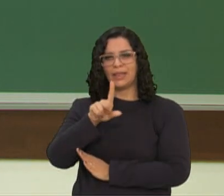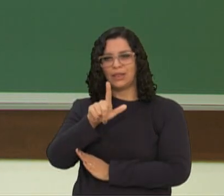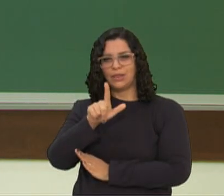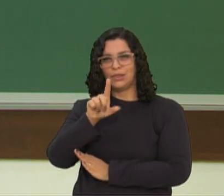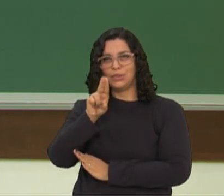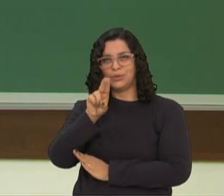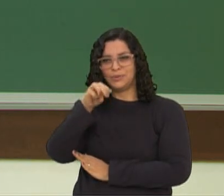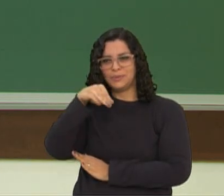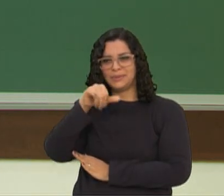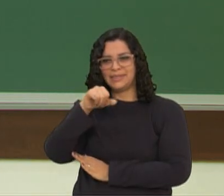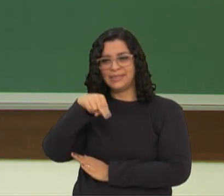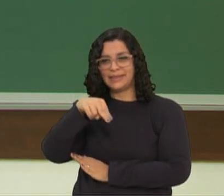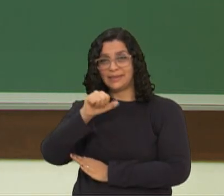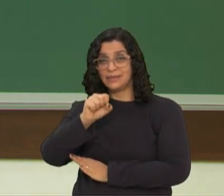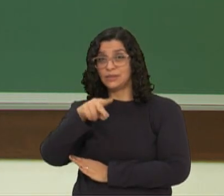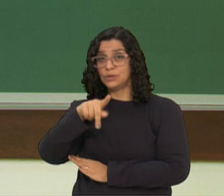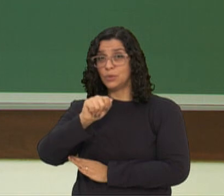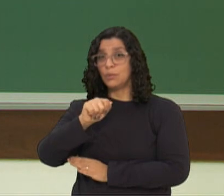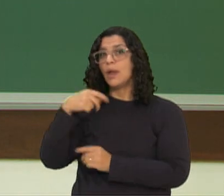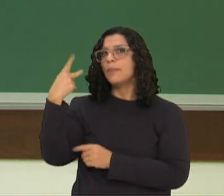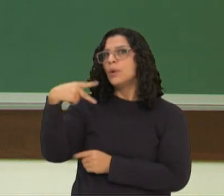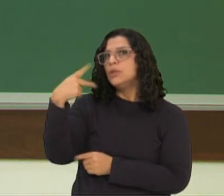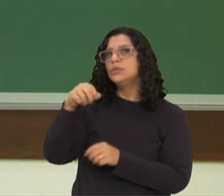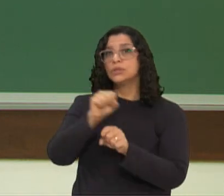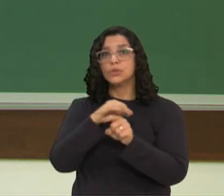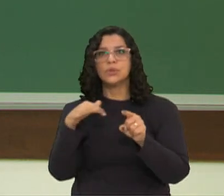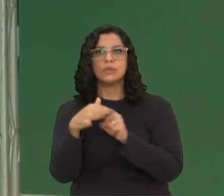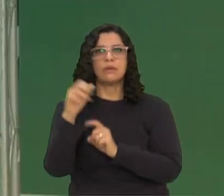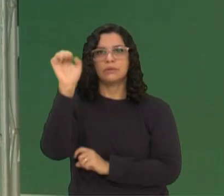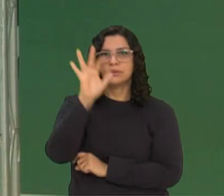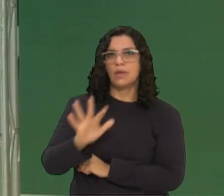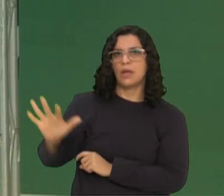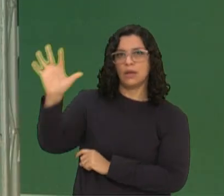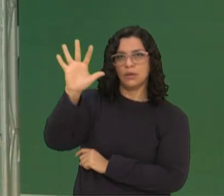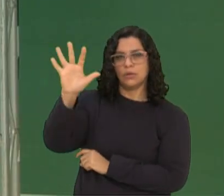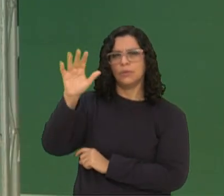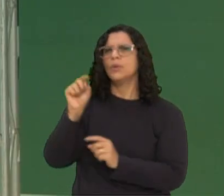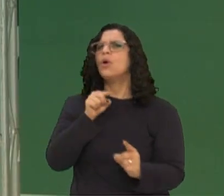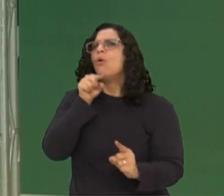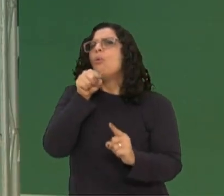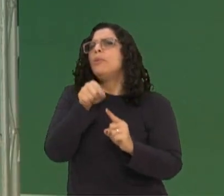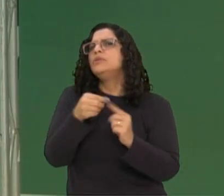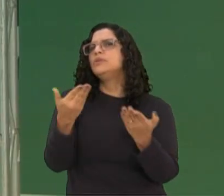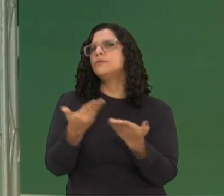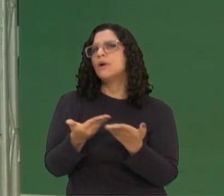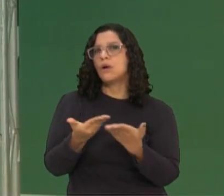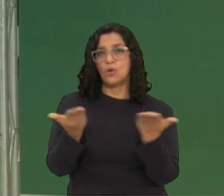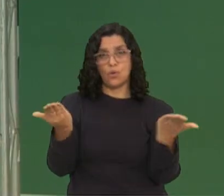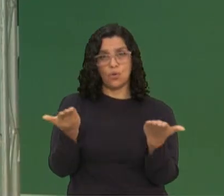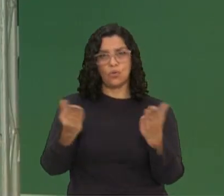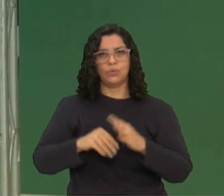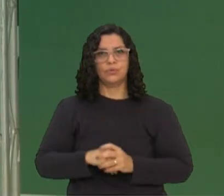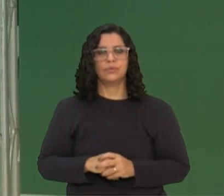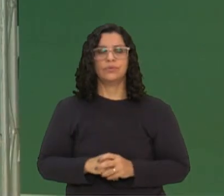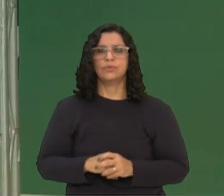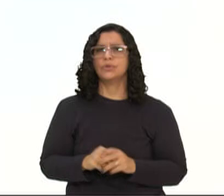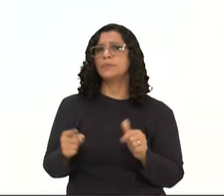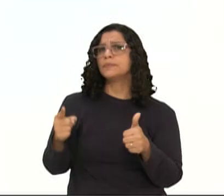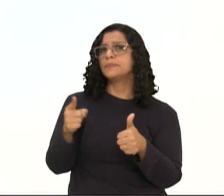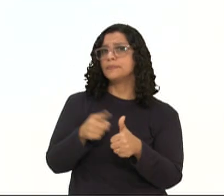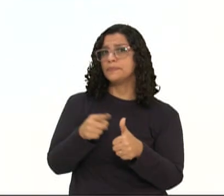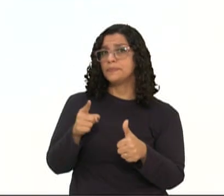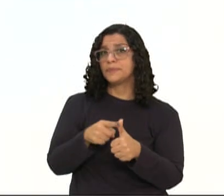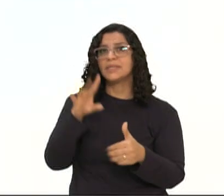a política e a sociedade europeia. Qual é o objetivo que nós teremos ao longo da aula de hoje? O